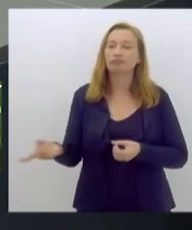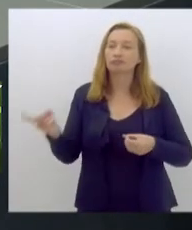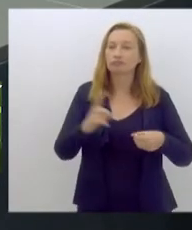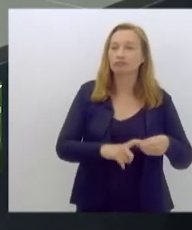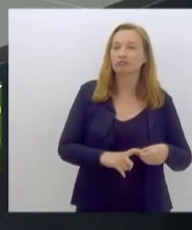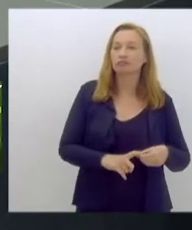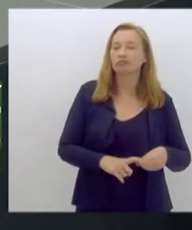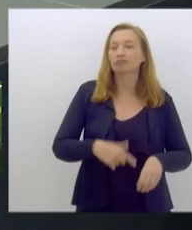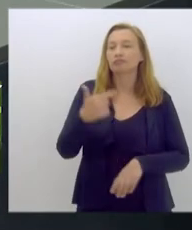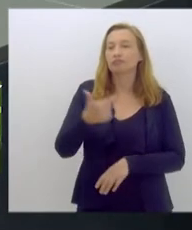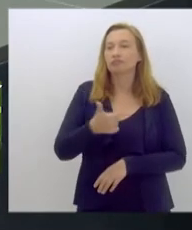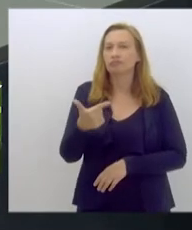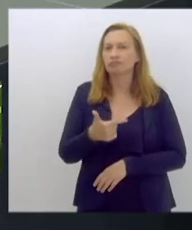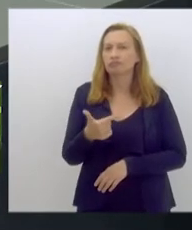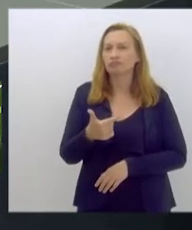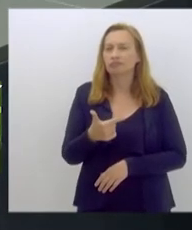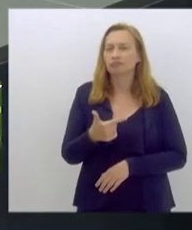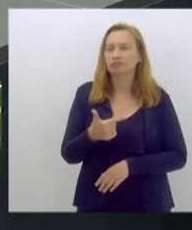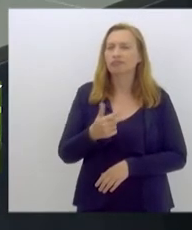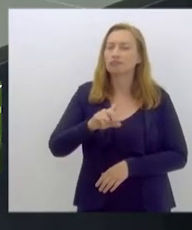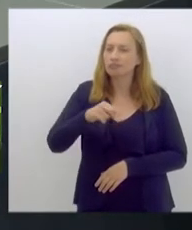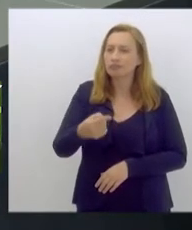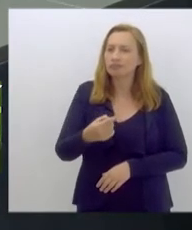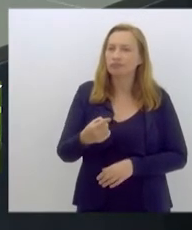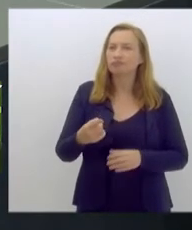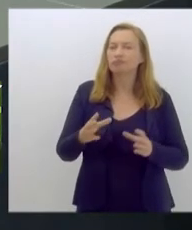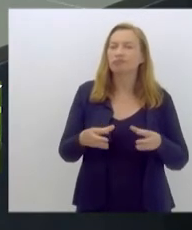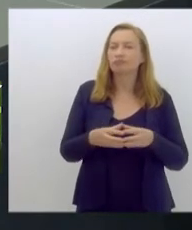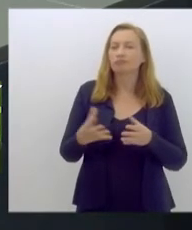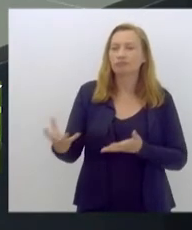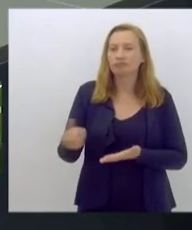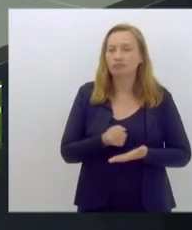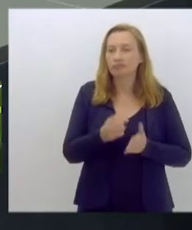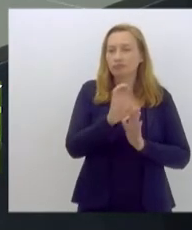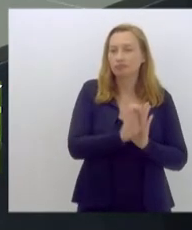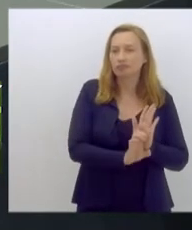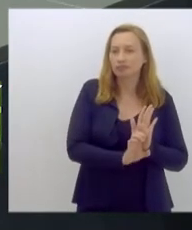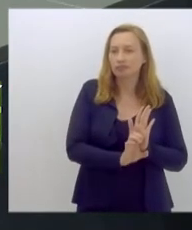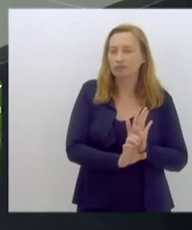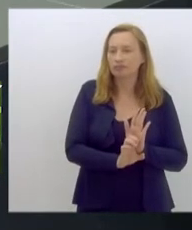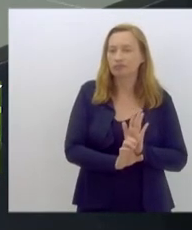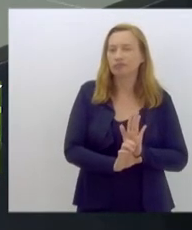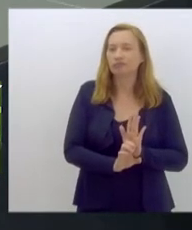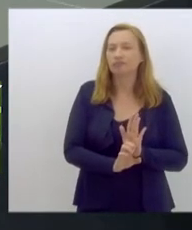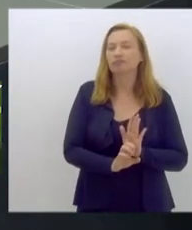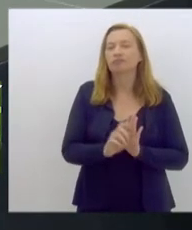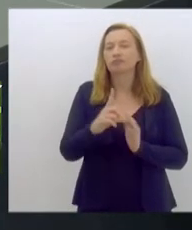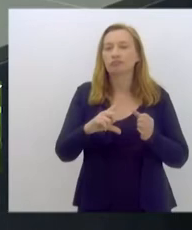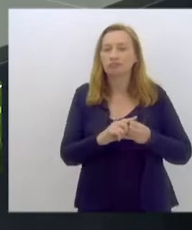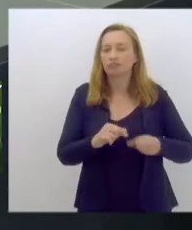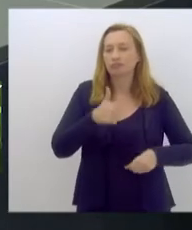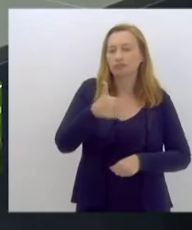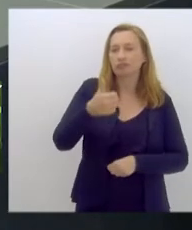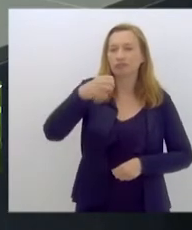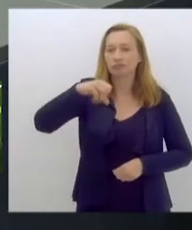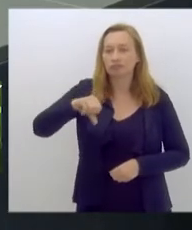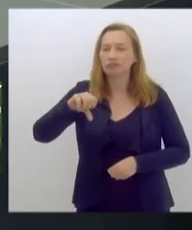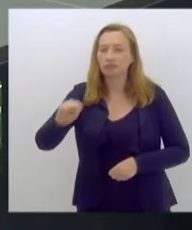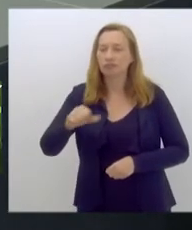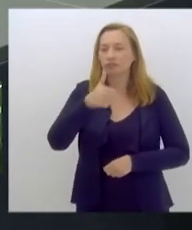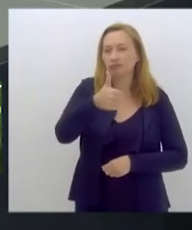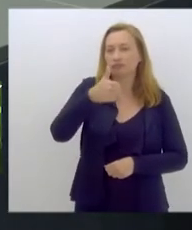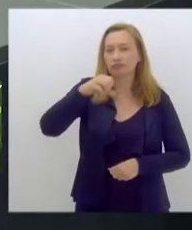retornando em seguida essa comissão para o recebimento das emendas nos termos dos artigo 198 e 199